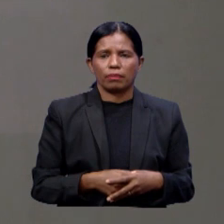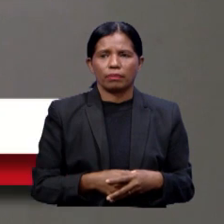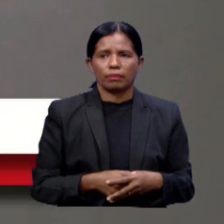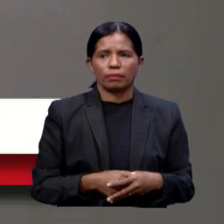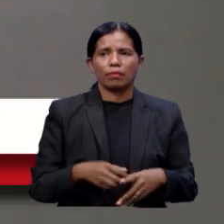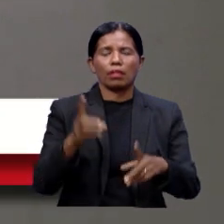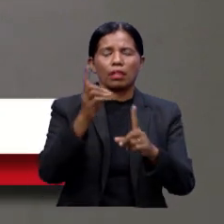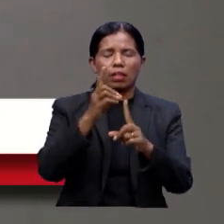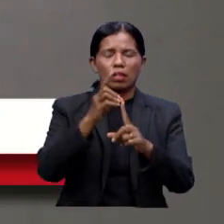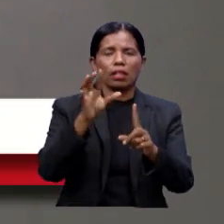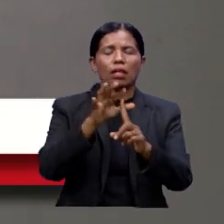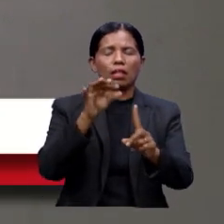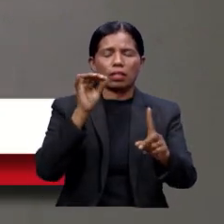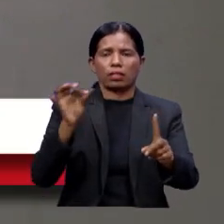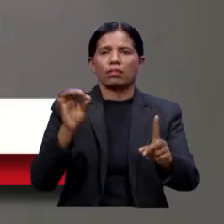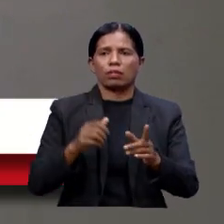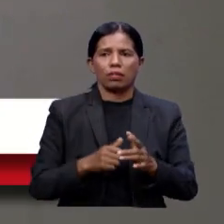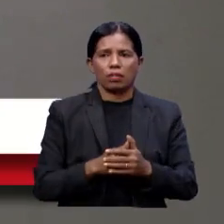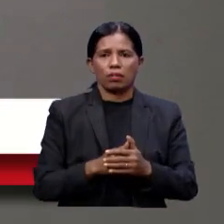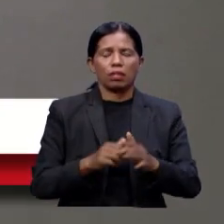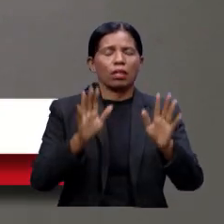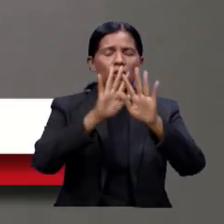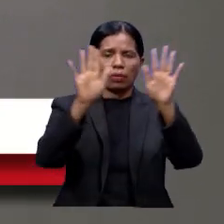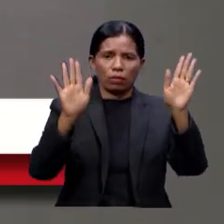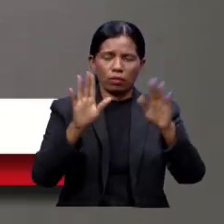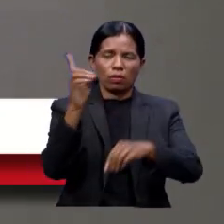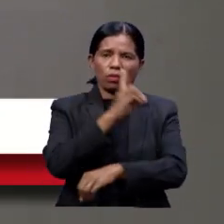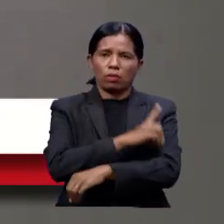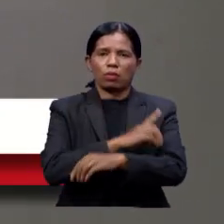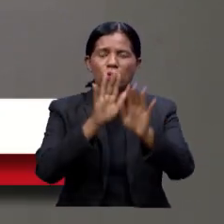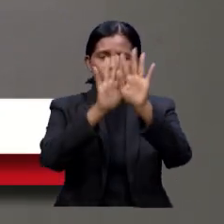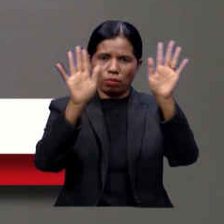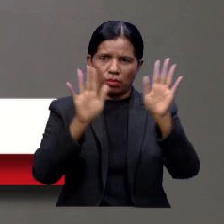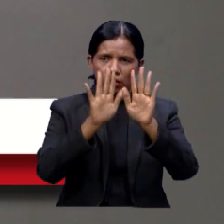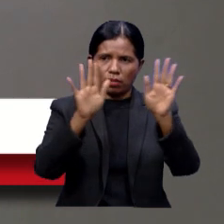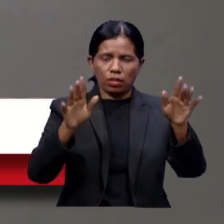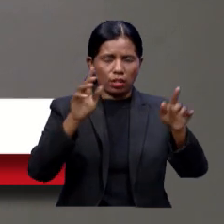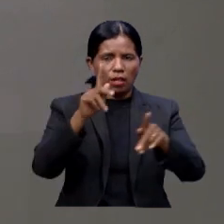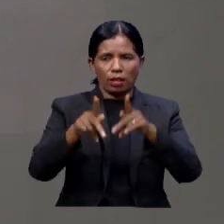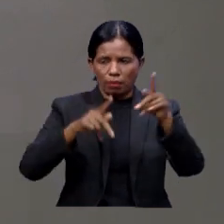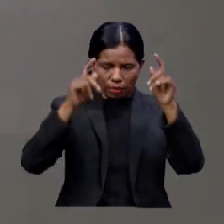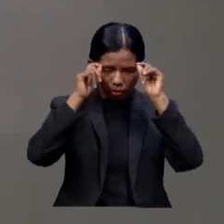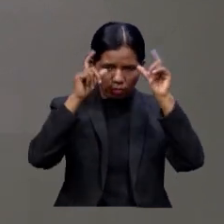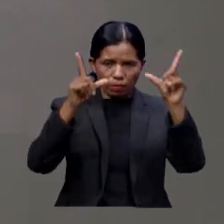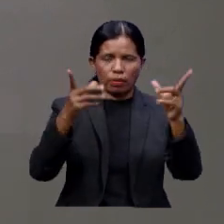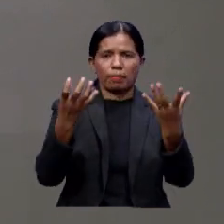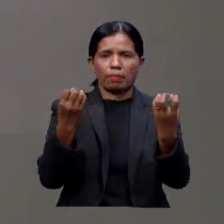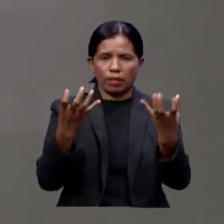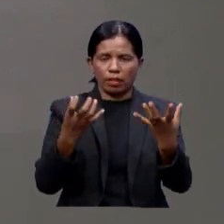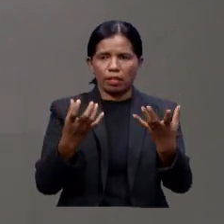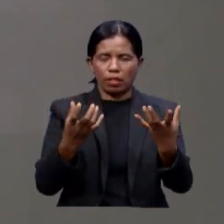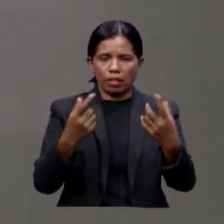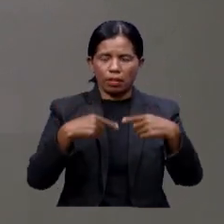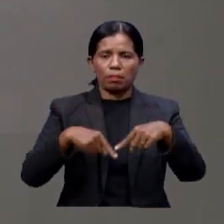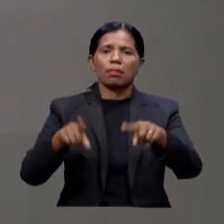data di eleição ne monu tia iha domingo lorong nebe Timor Wang Barak nebe lorone